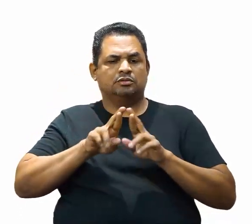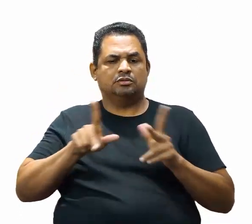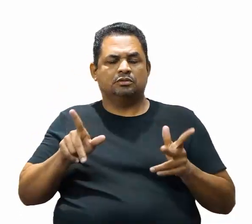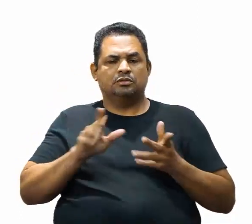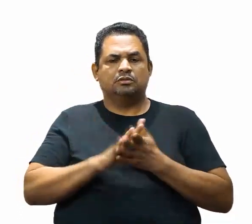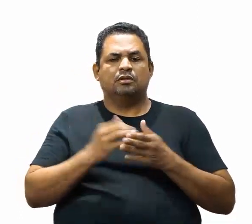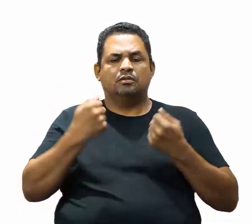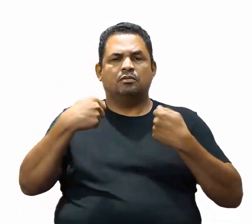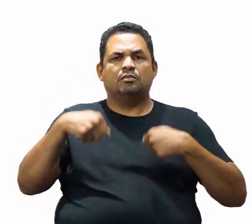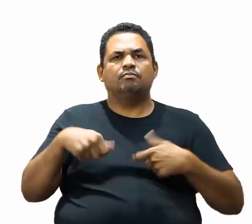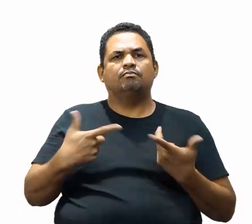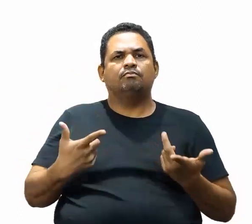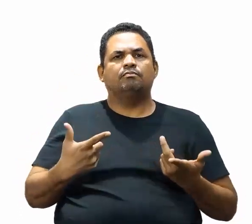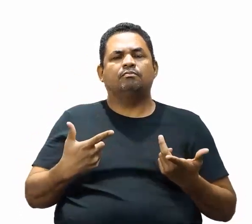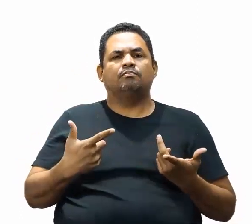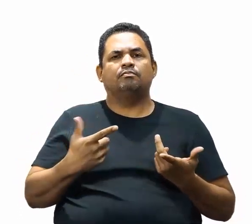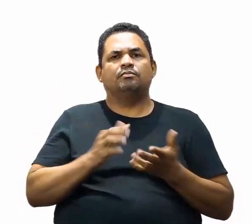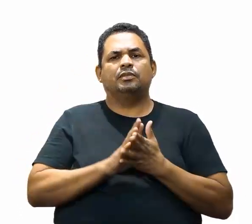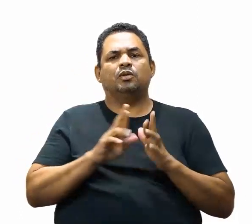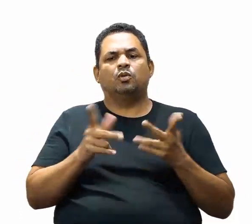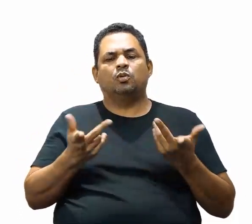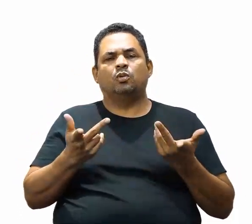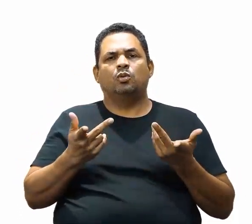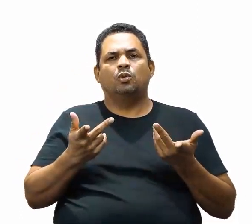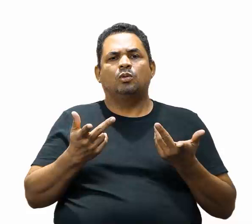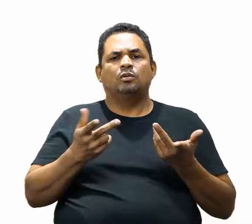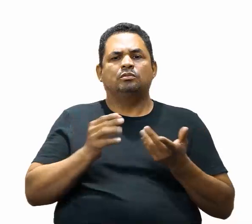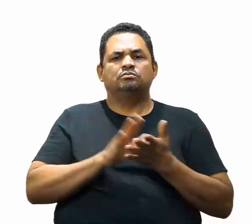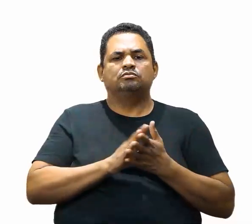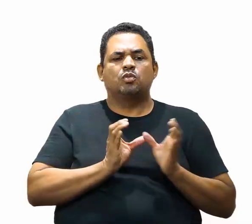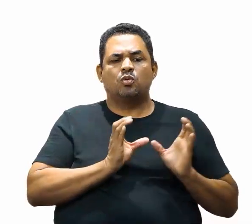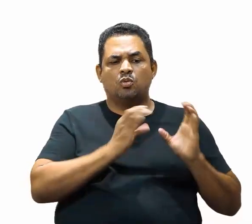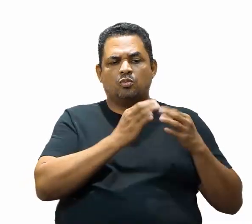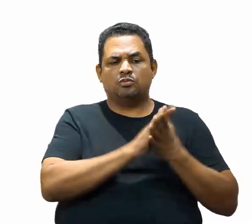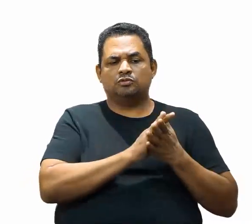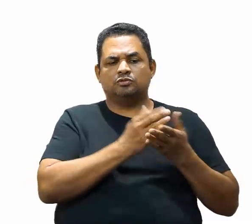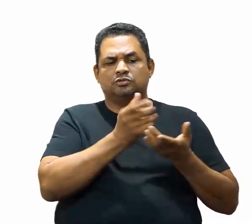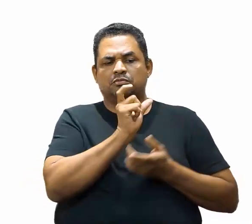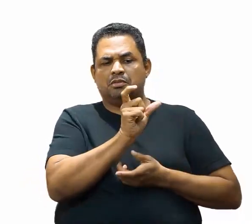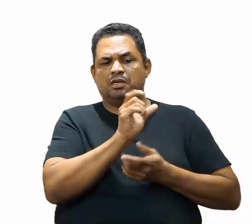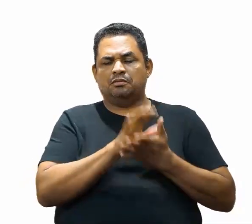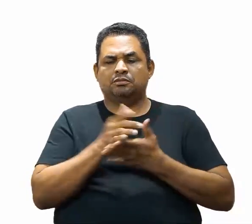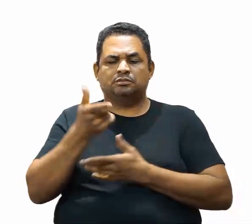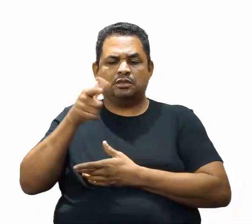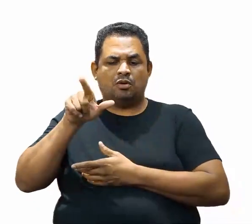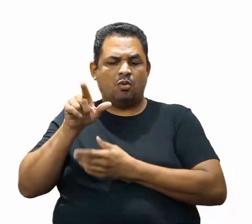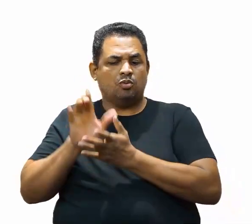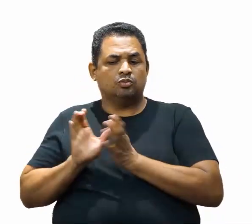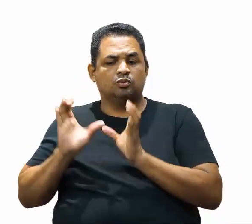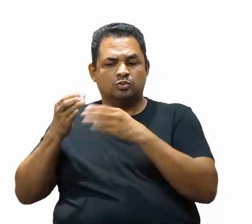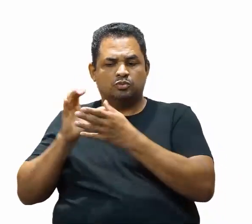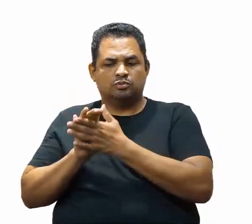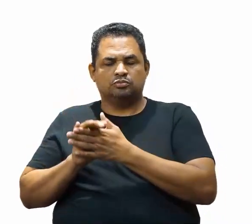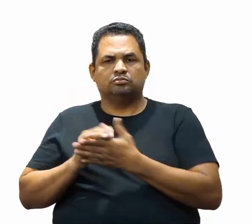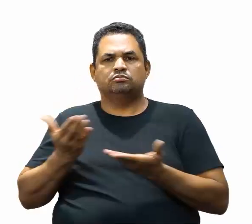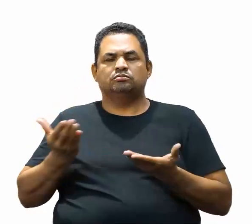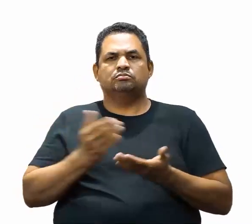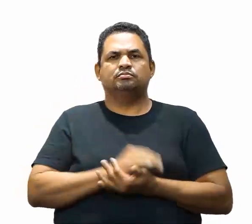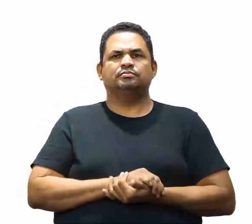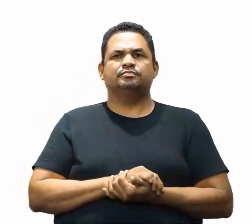poder diferenciar uma classe de palavra da outra. Exatamente. Então vamos lá,